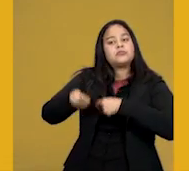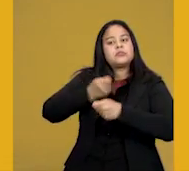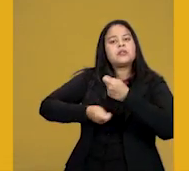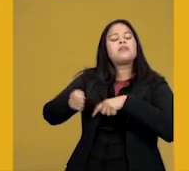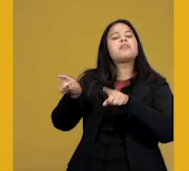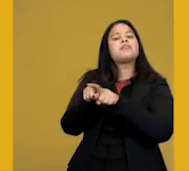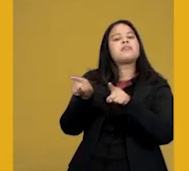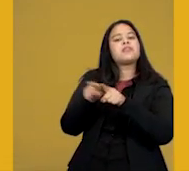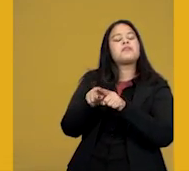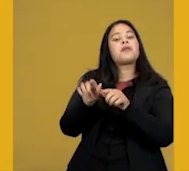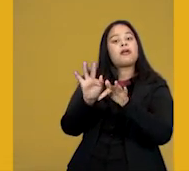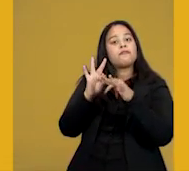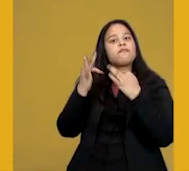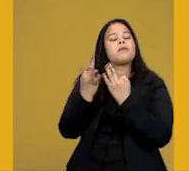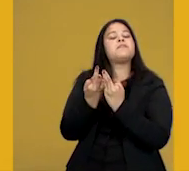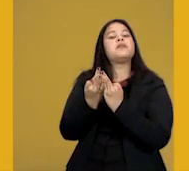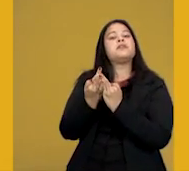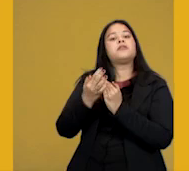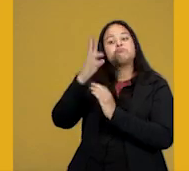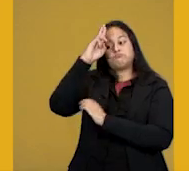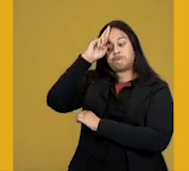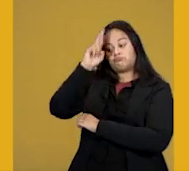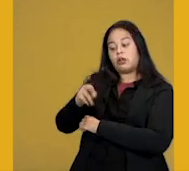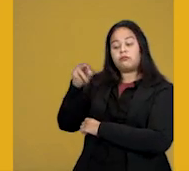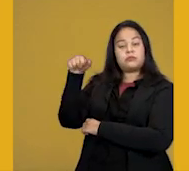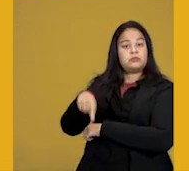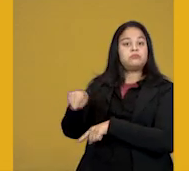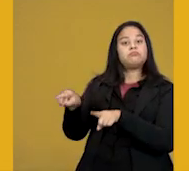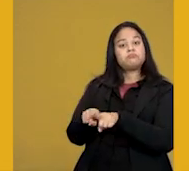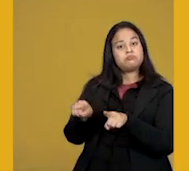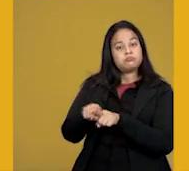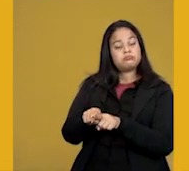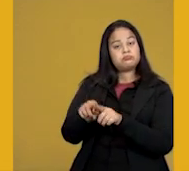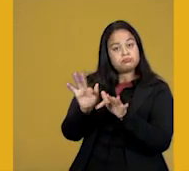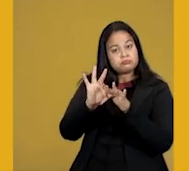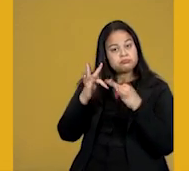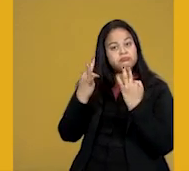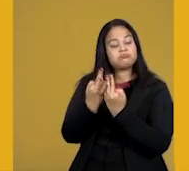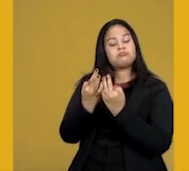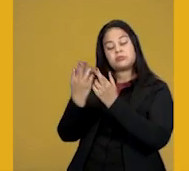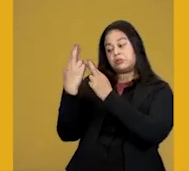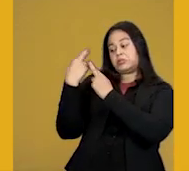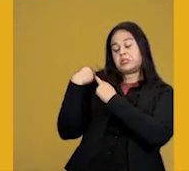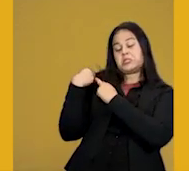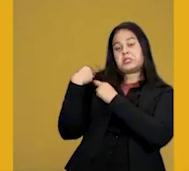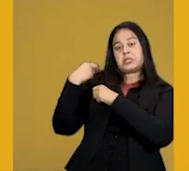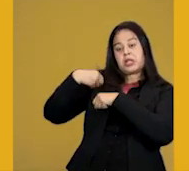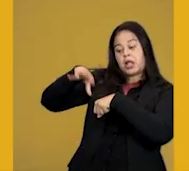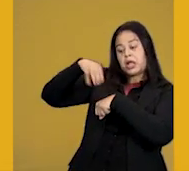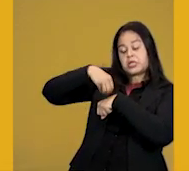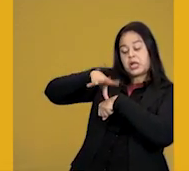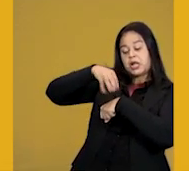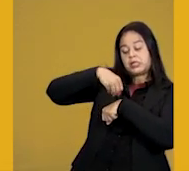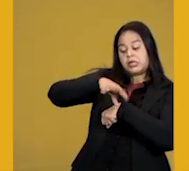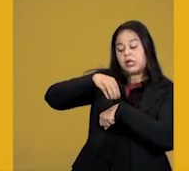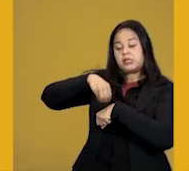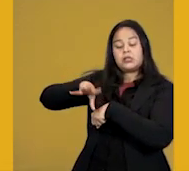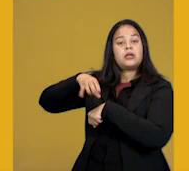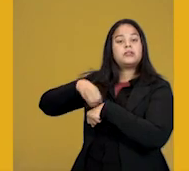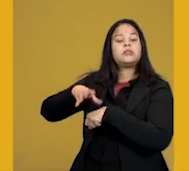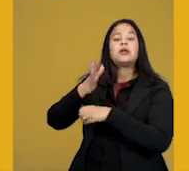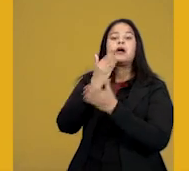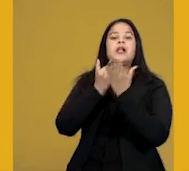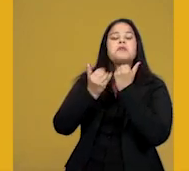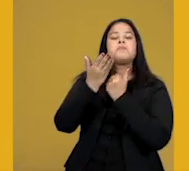nas mãos de famílias proprietárias, tá? A agricultura familiar é responsável pelo fornecimento de boa parte dos alimentos